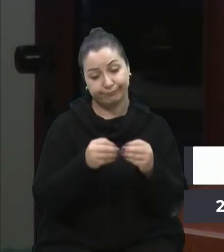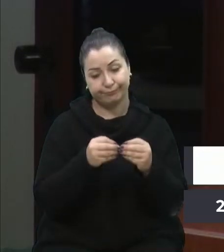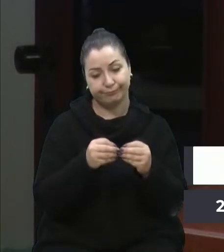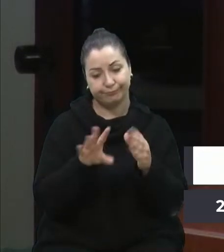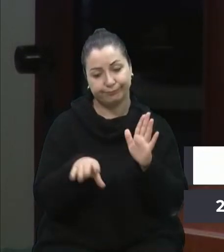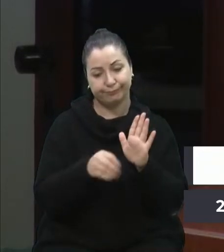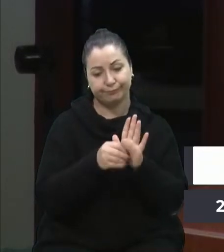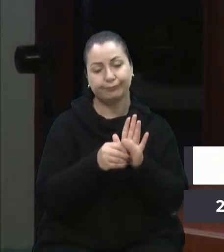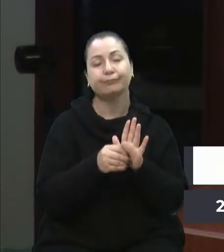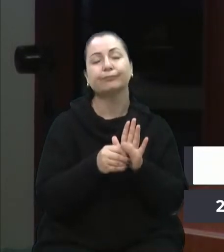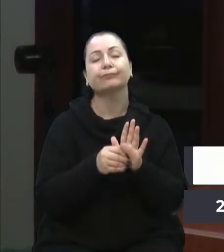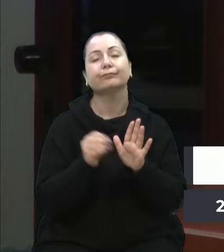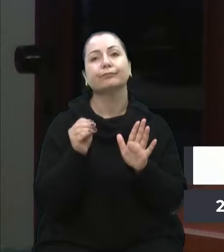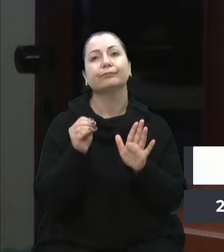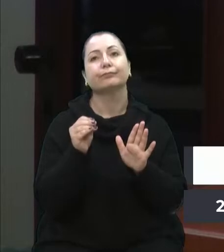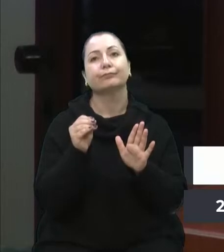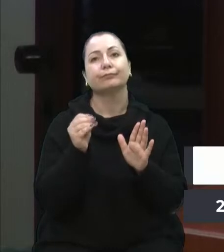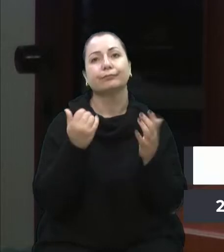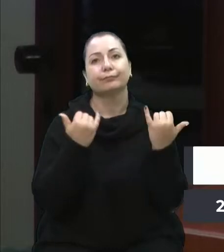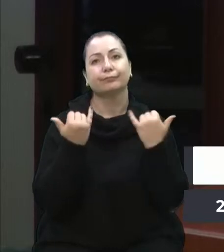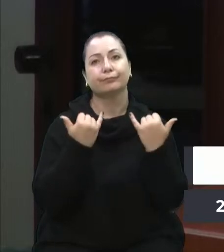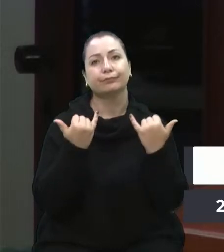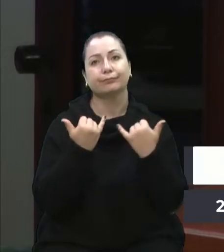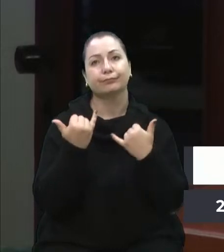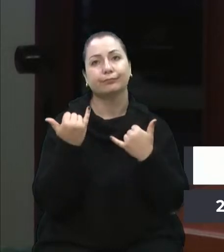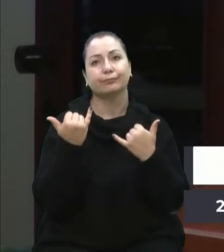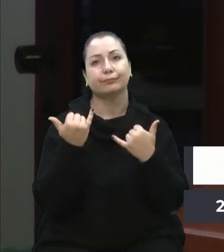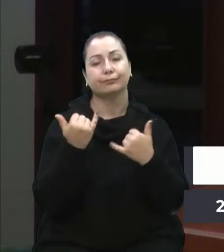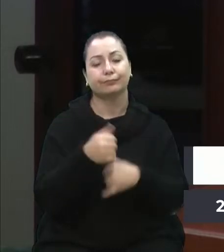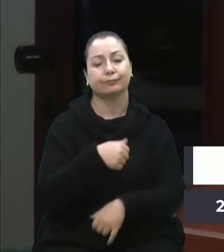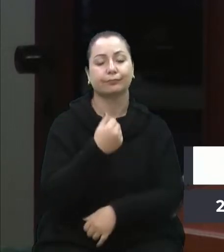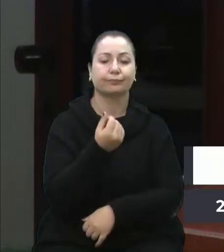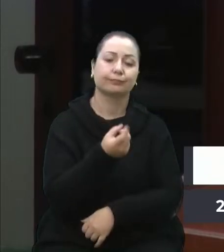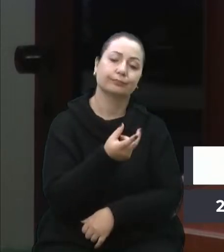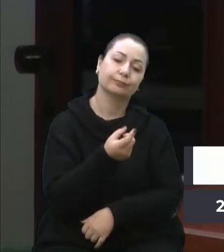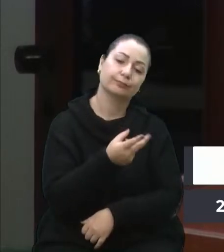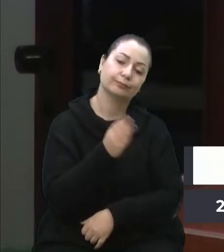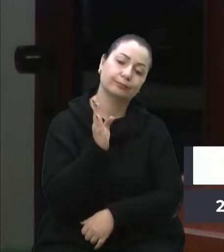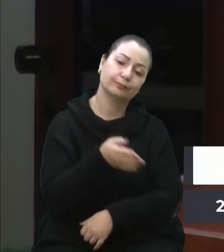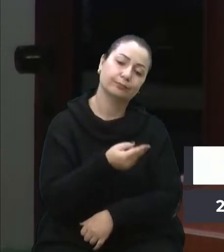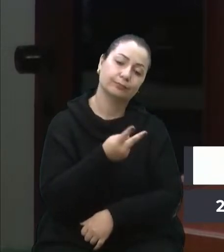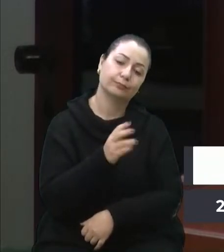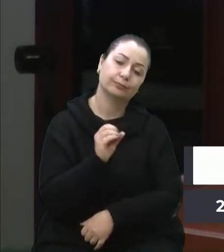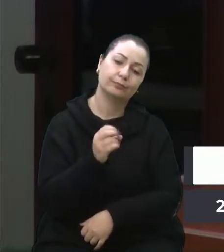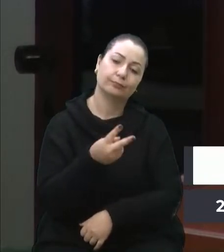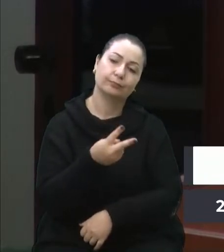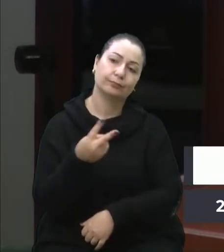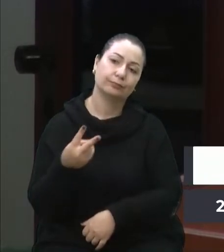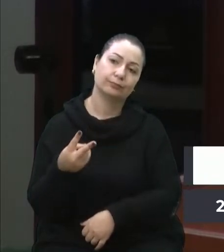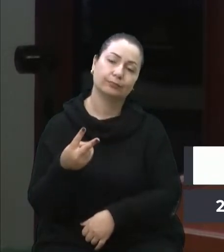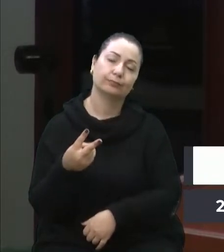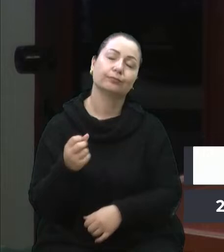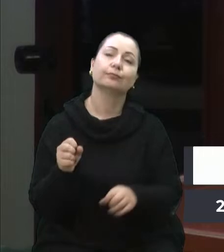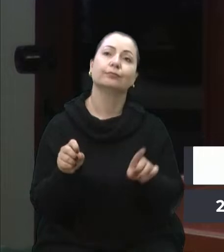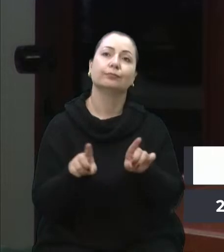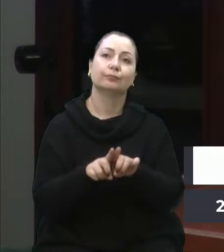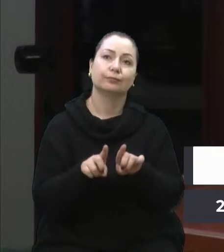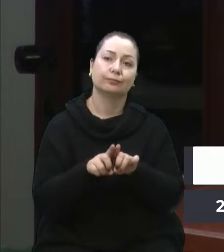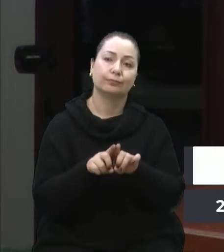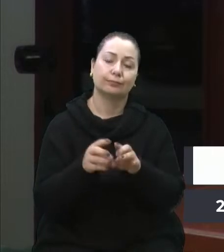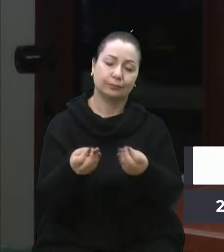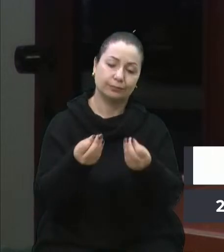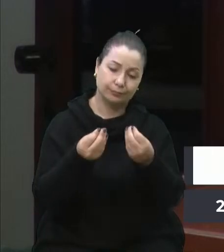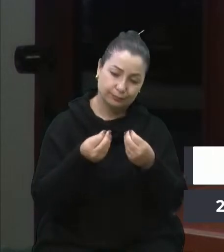informação orçamentária número 12/2022, datada de 8/9/2022, enviada pelo Poder Executivo através